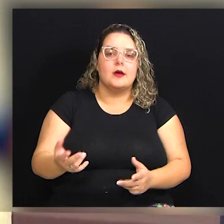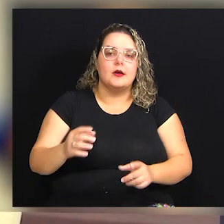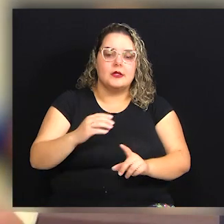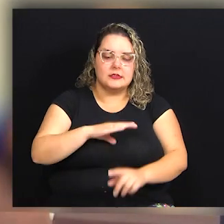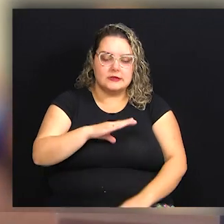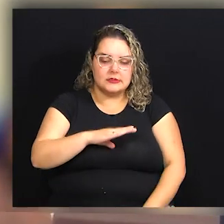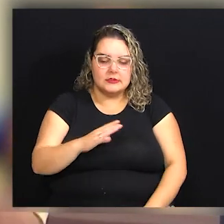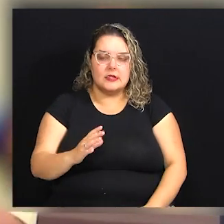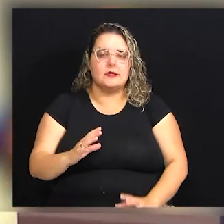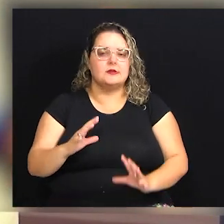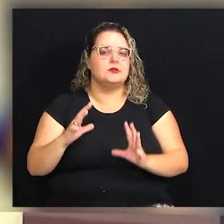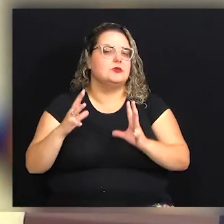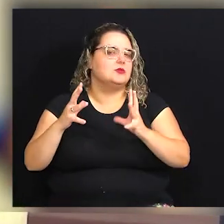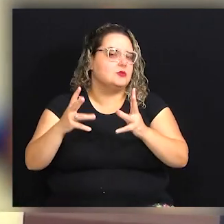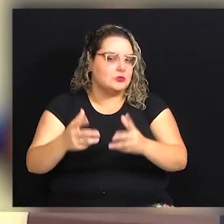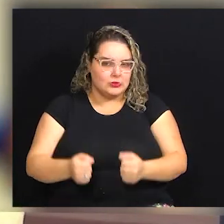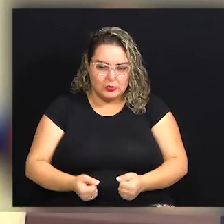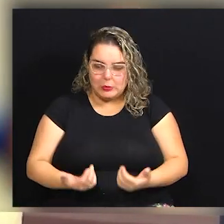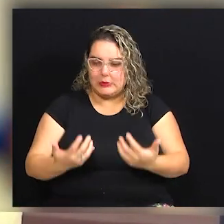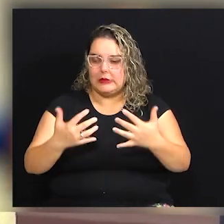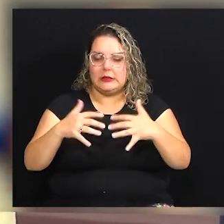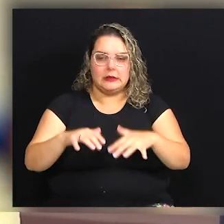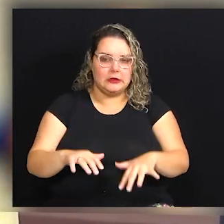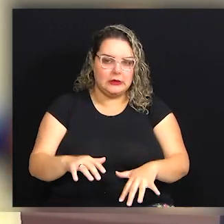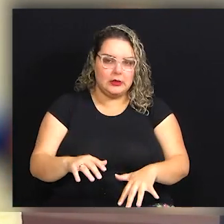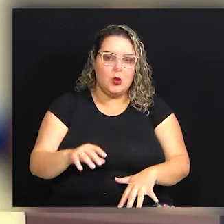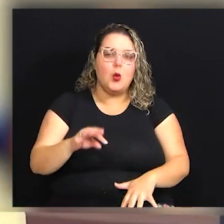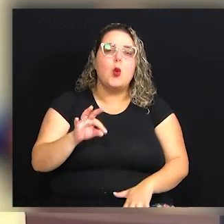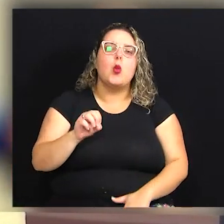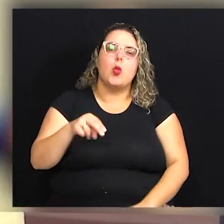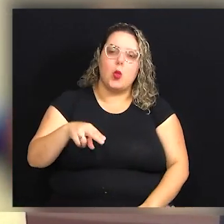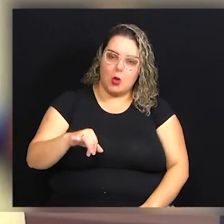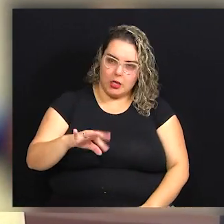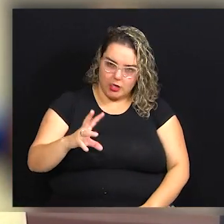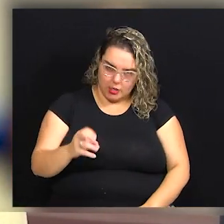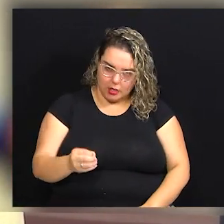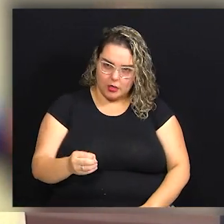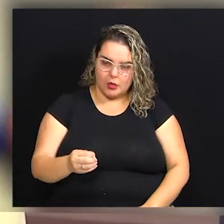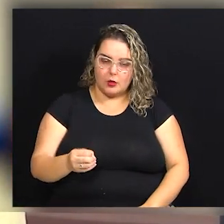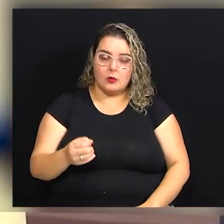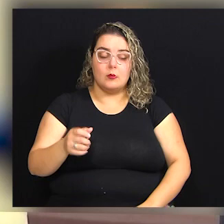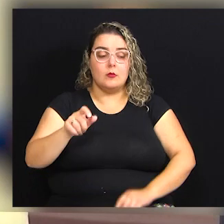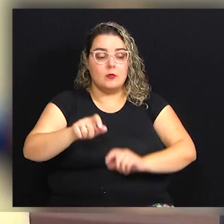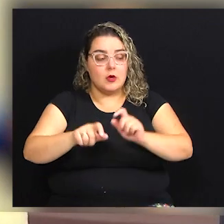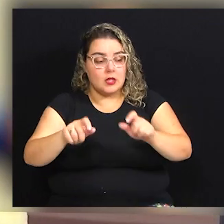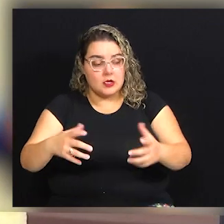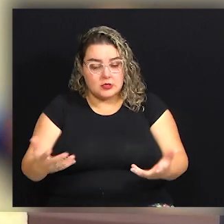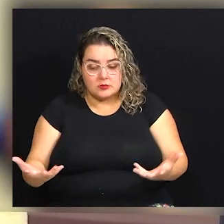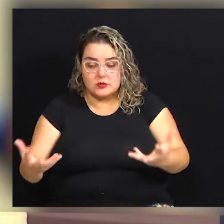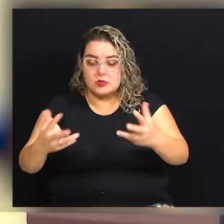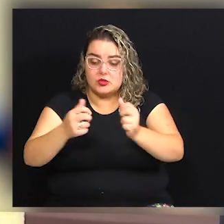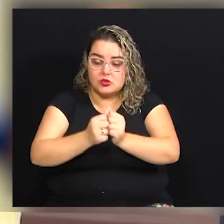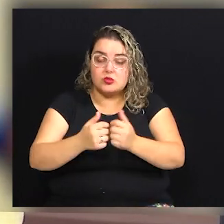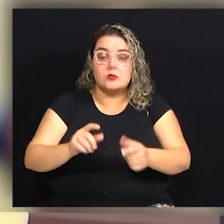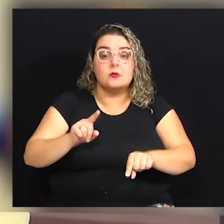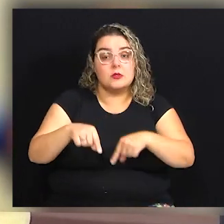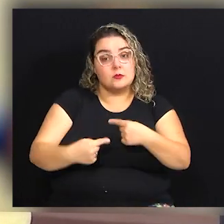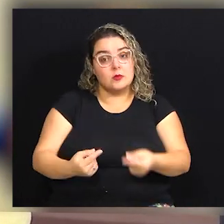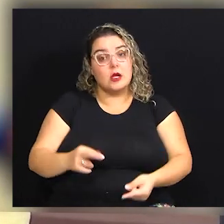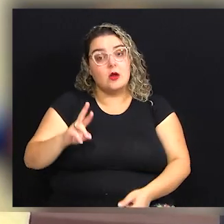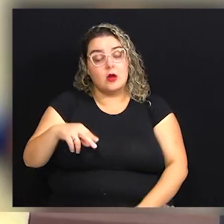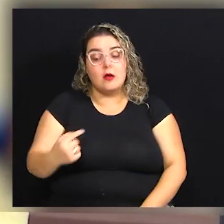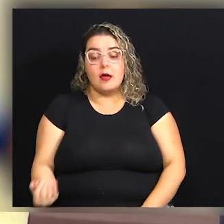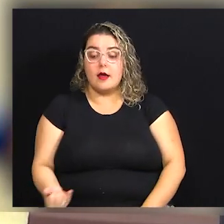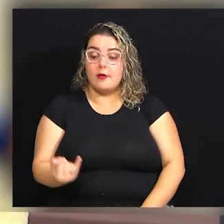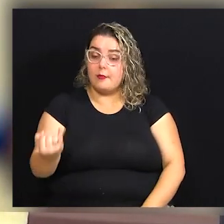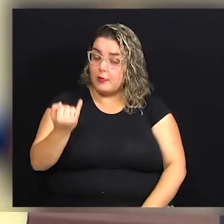cidade coletiva, integradora, uma cidade para as pessoas, né? E, por outro lado,